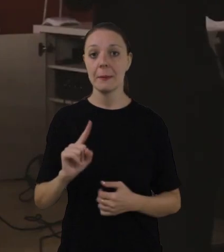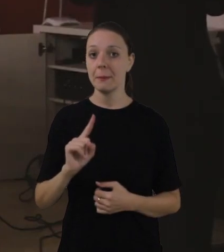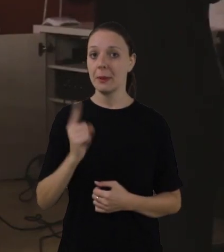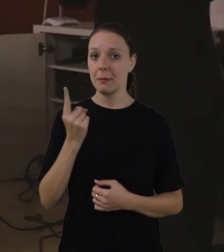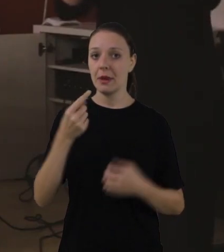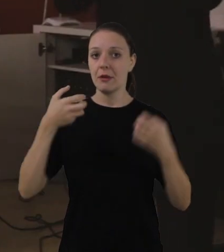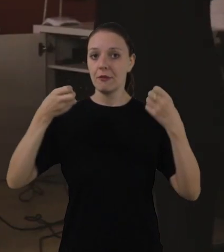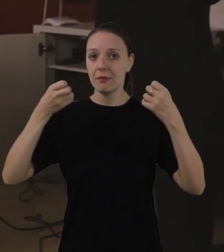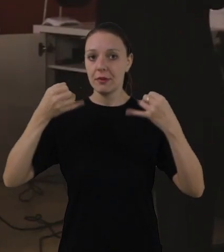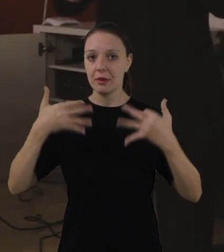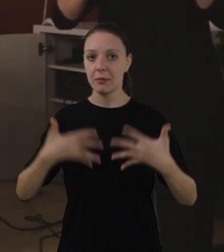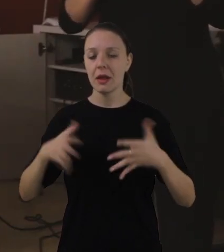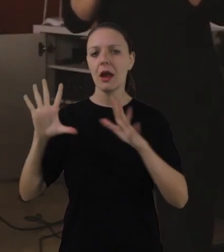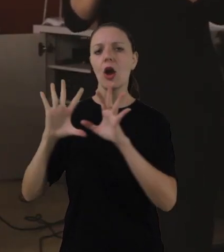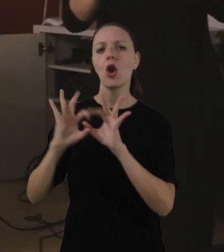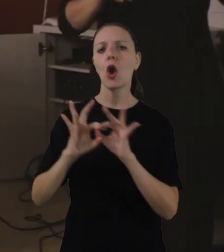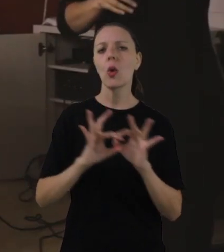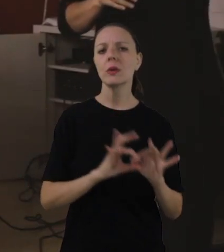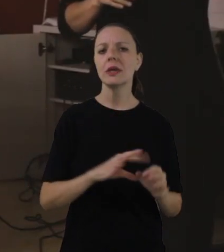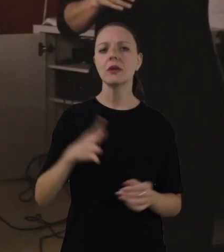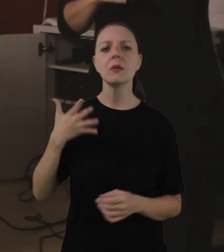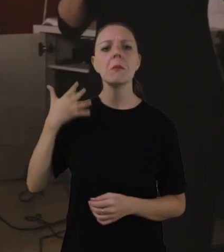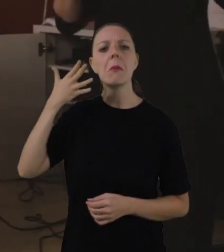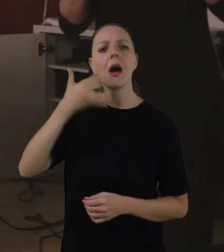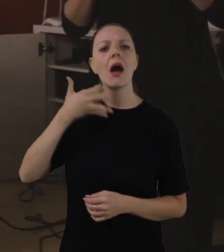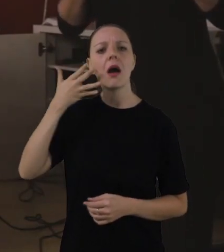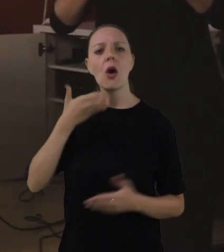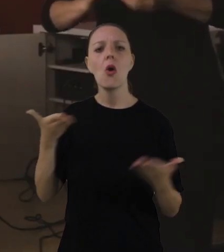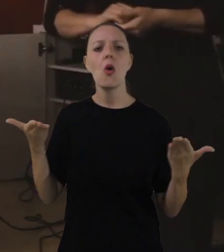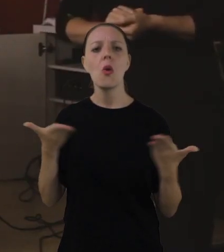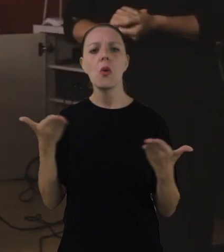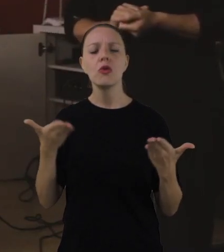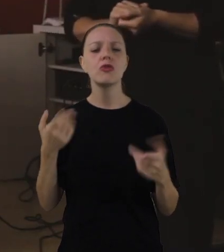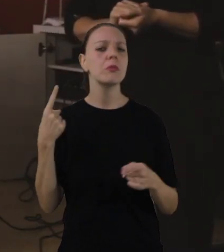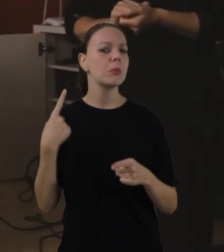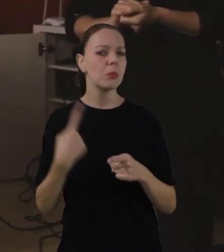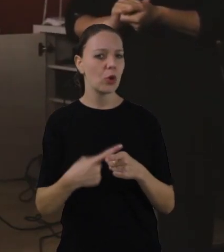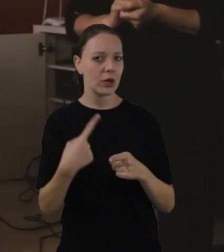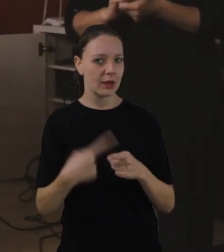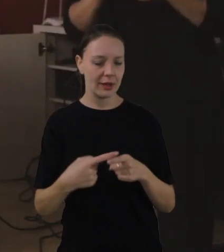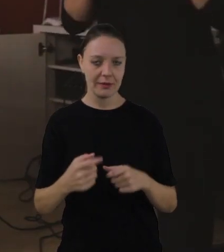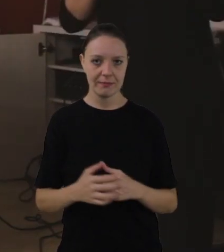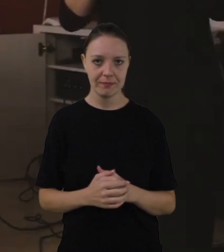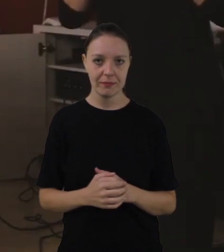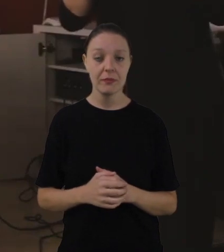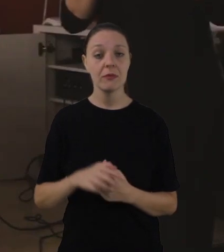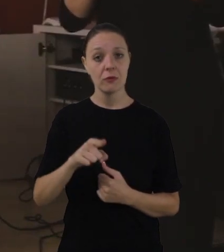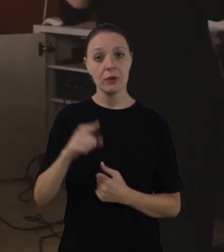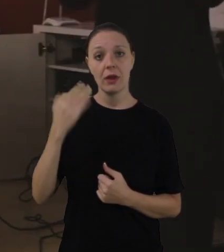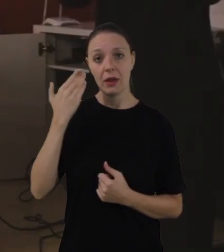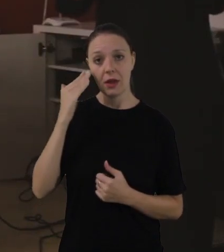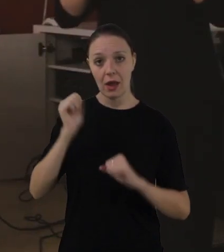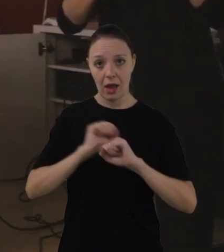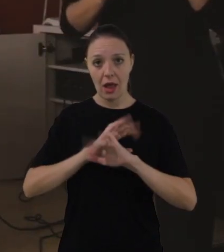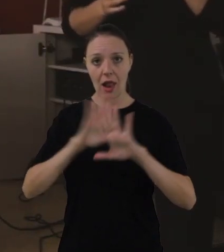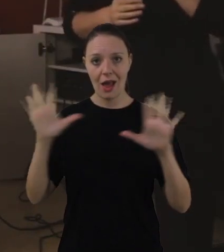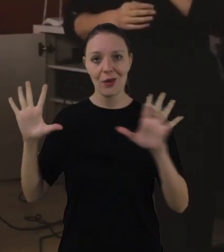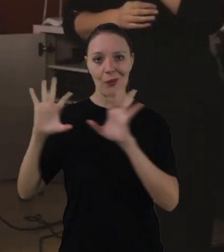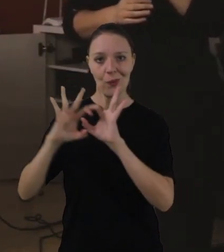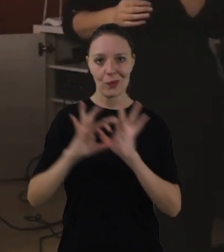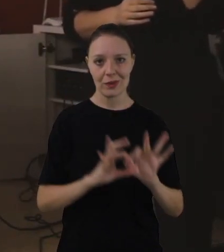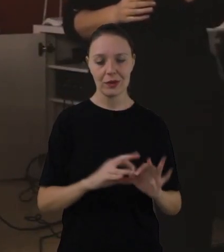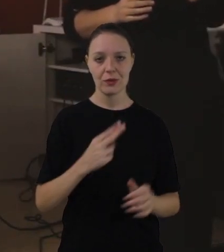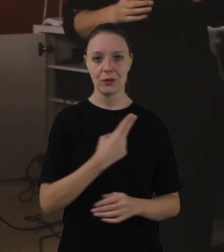contextualizar um pouco do porquê da palestra de hoje, né? Para fazer algumas conexões. Meu nome é Cristiane